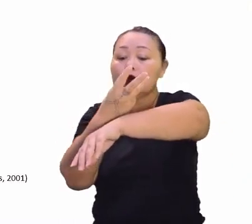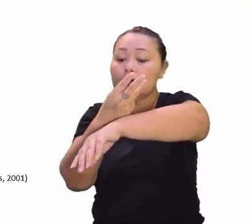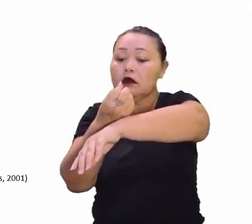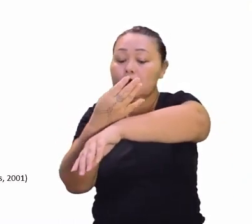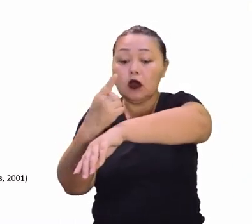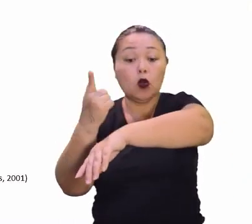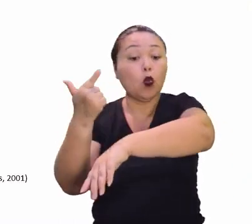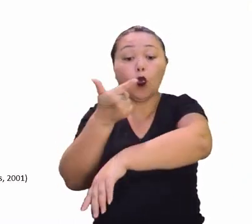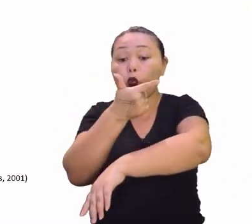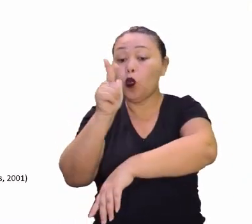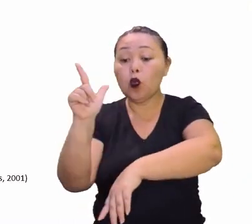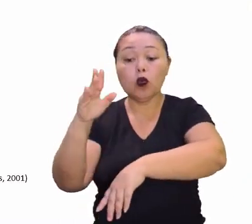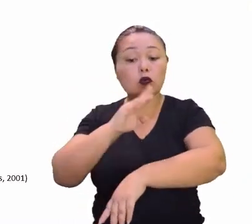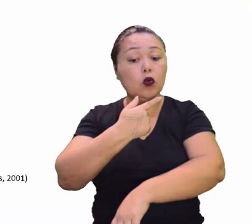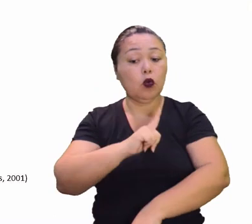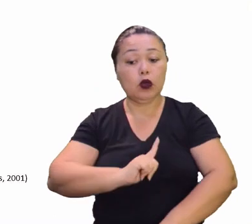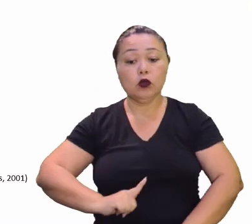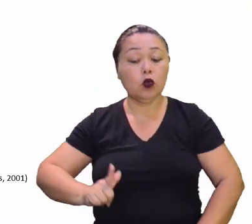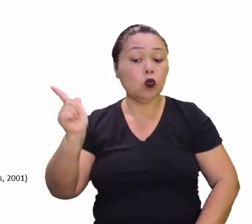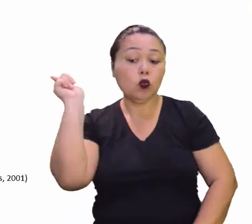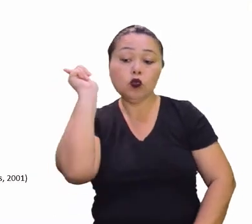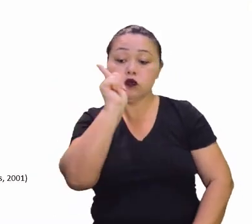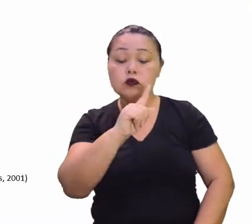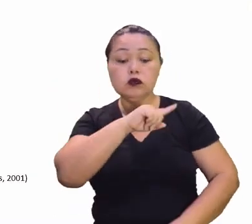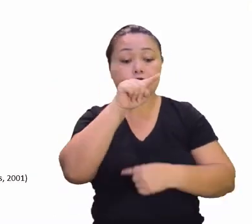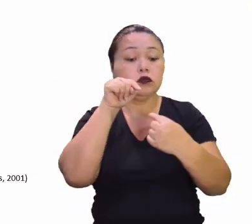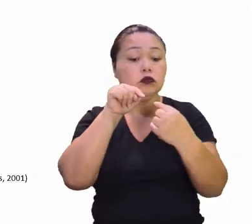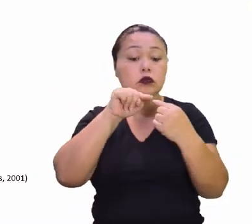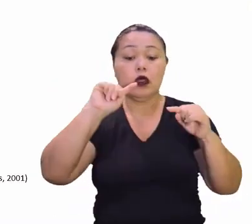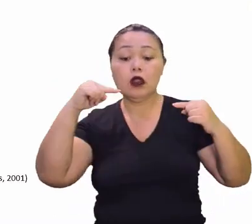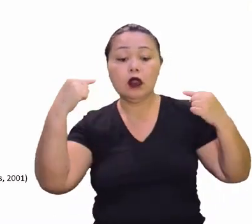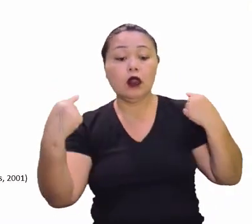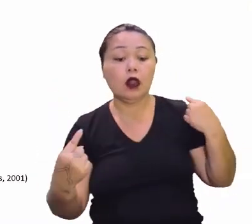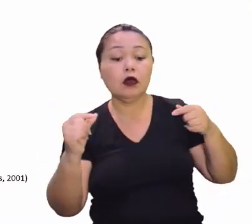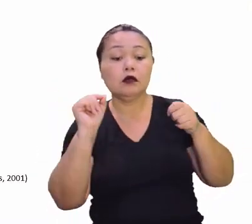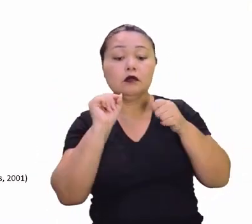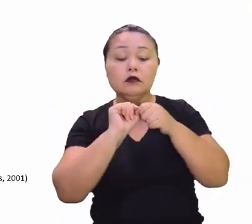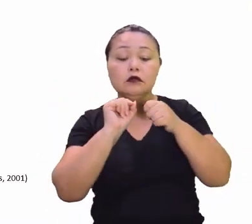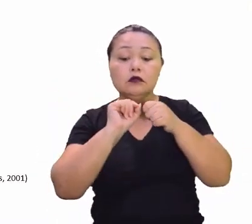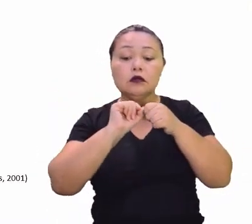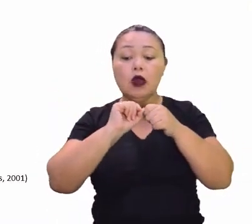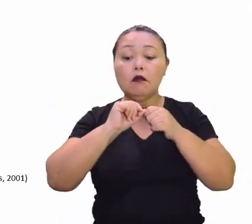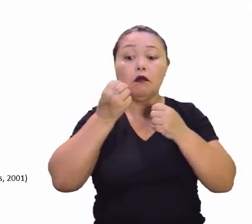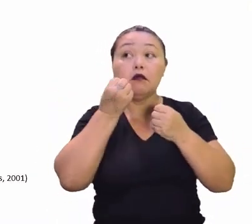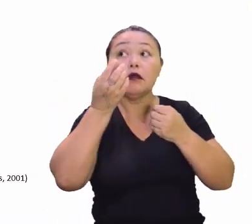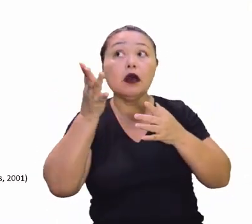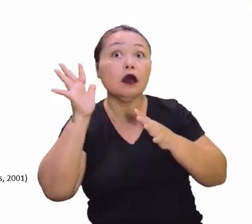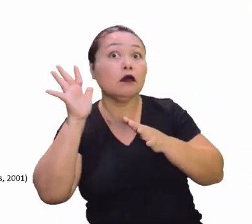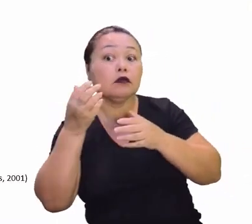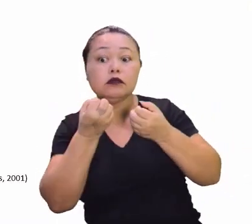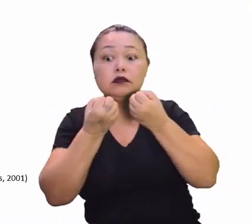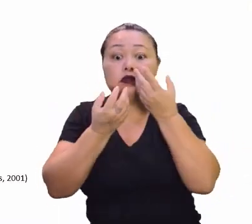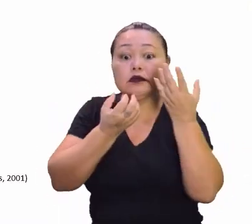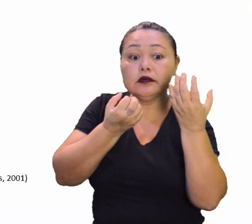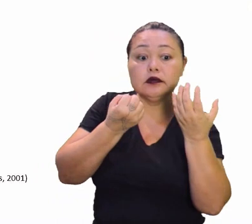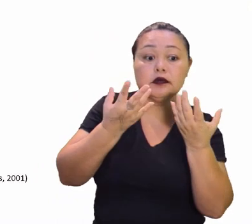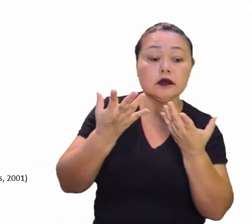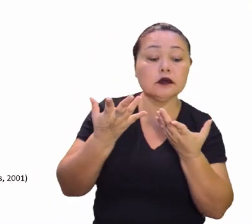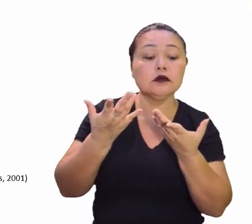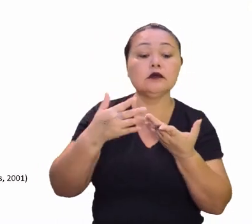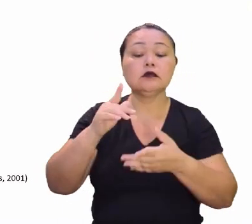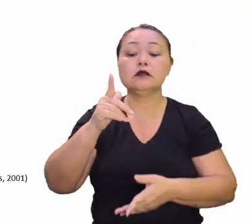conseguido atingir este objetivo, imediatamente os opositores fizeram correr uma onda de boatos para